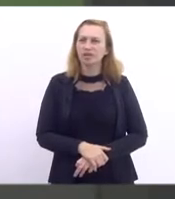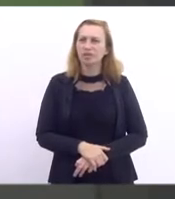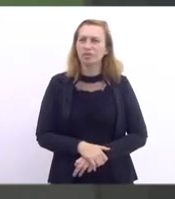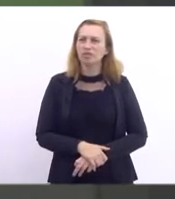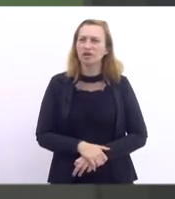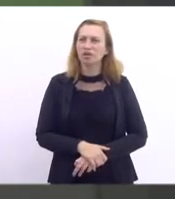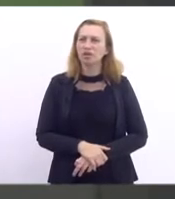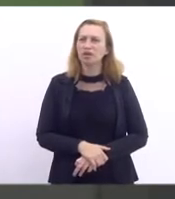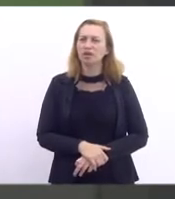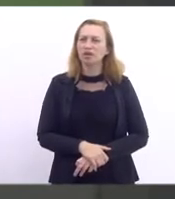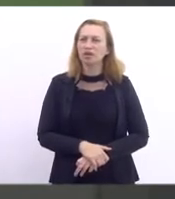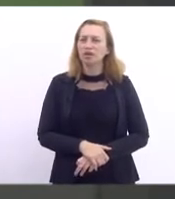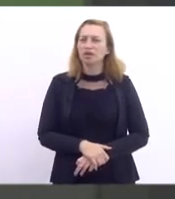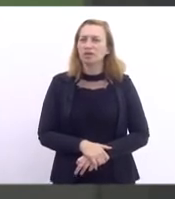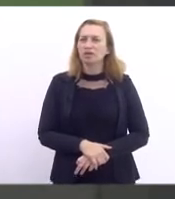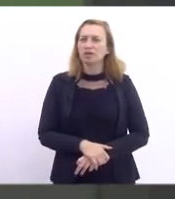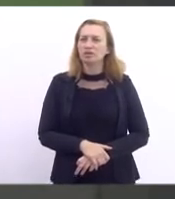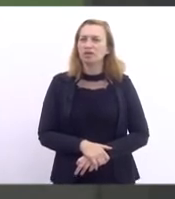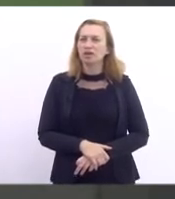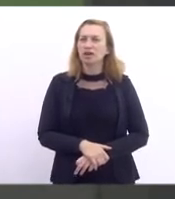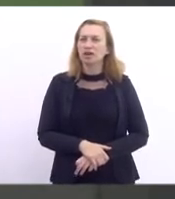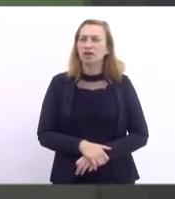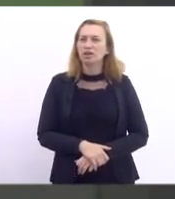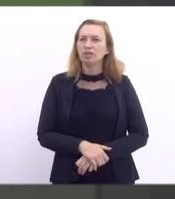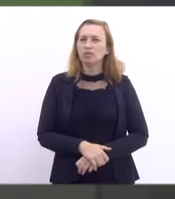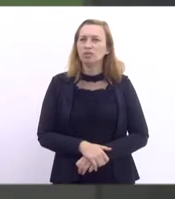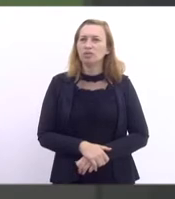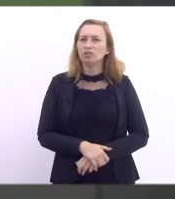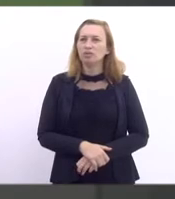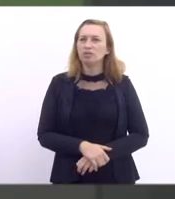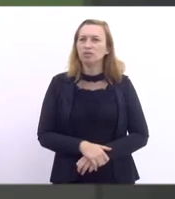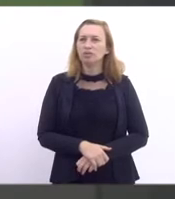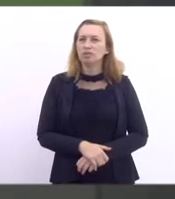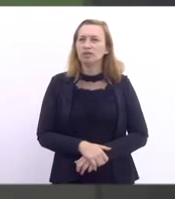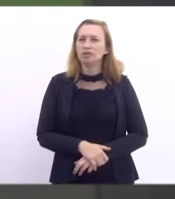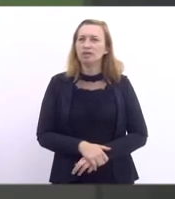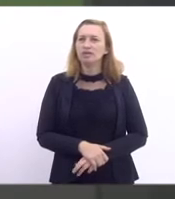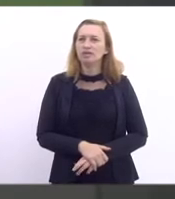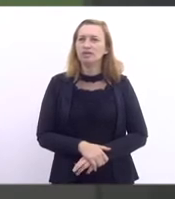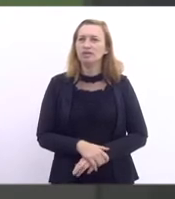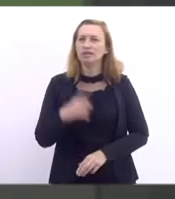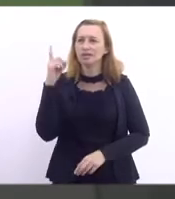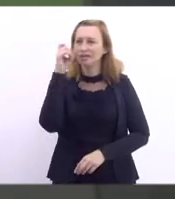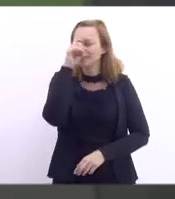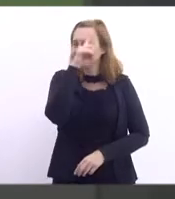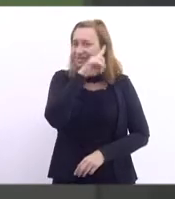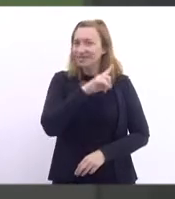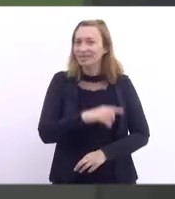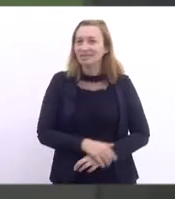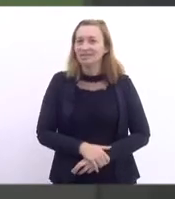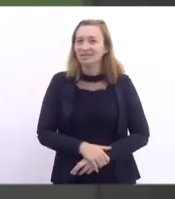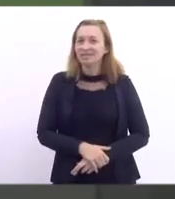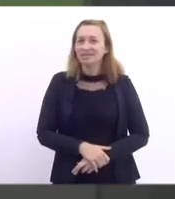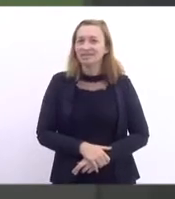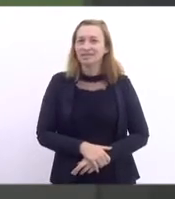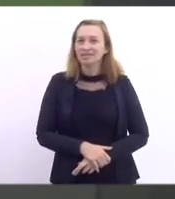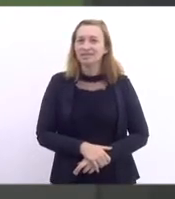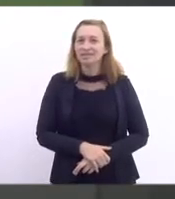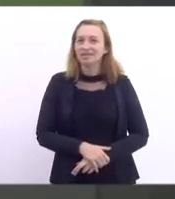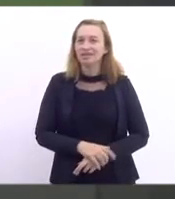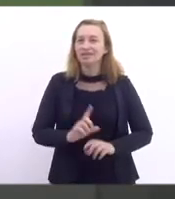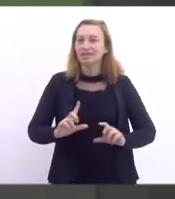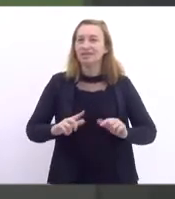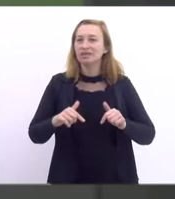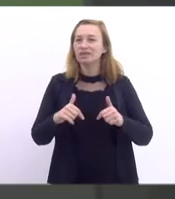e aqui tá ilegível né mas como fazer o que é difícil porque é as operações de